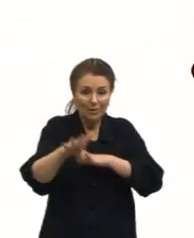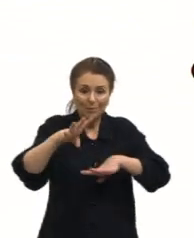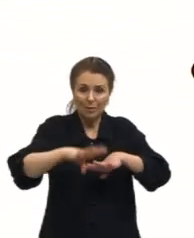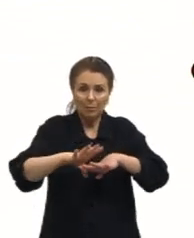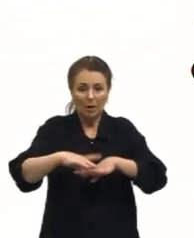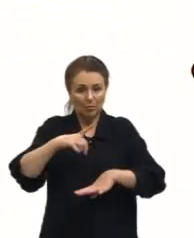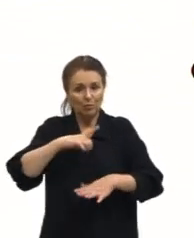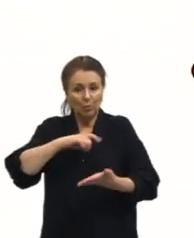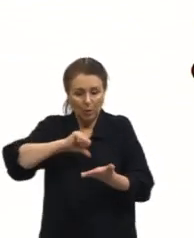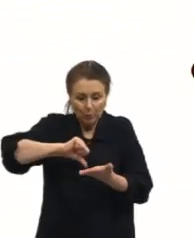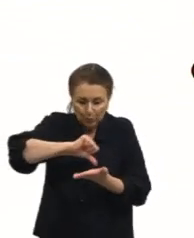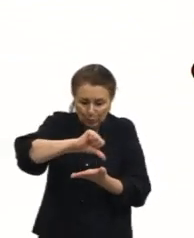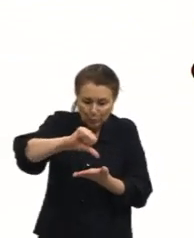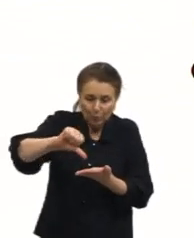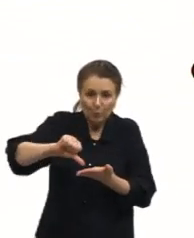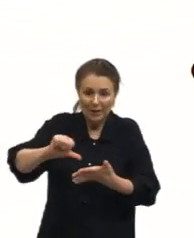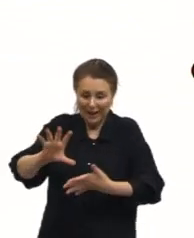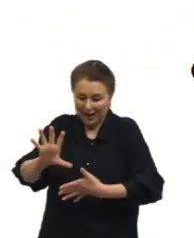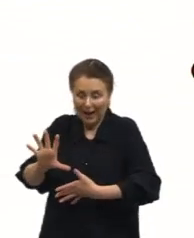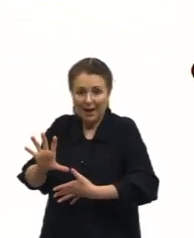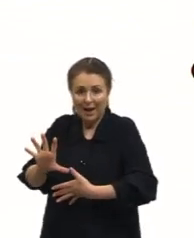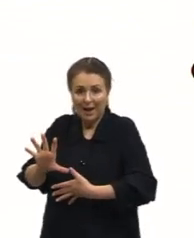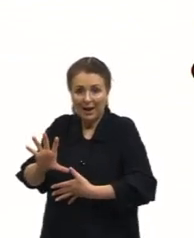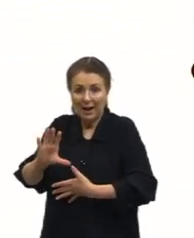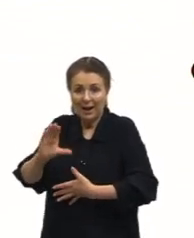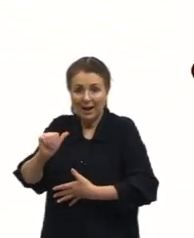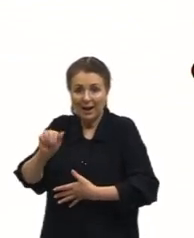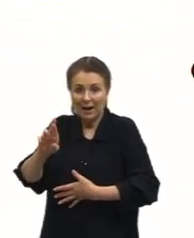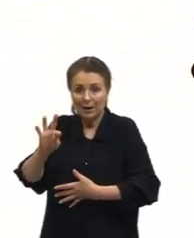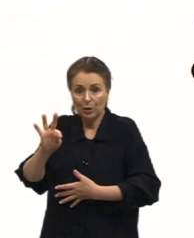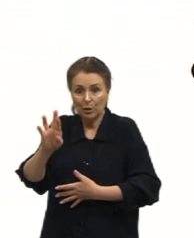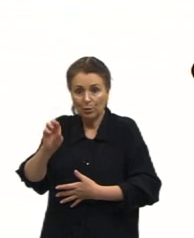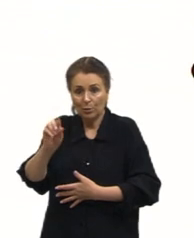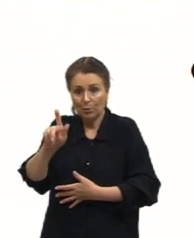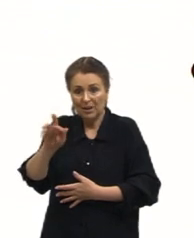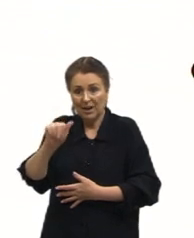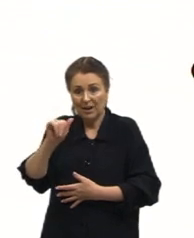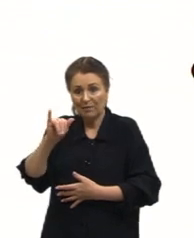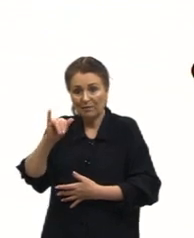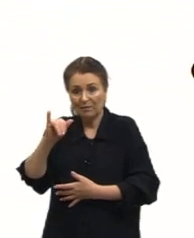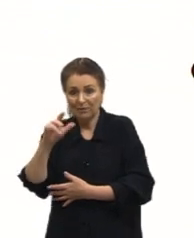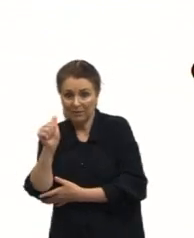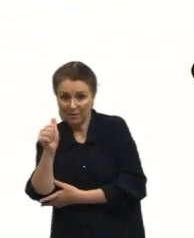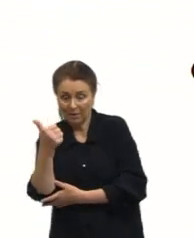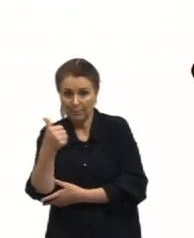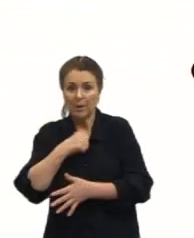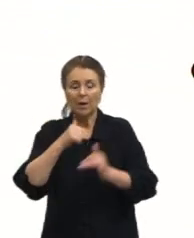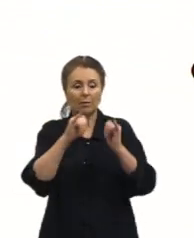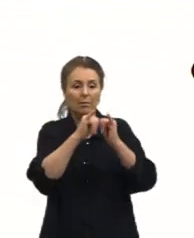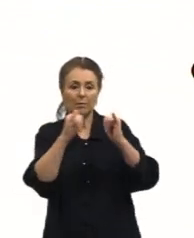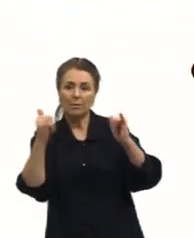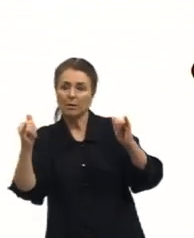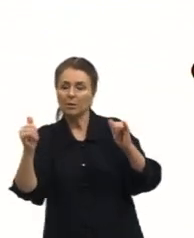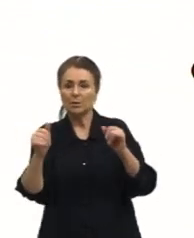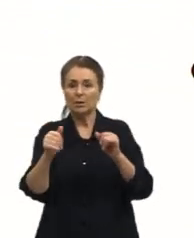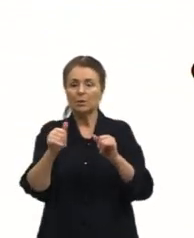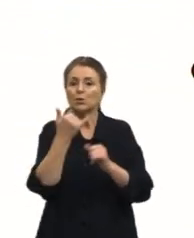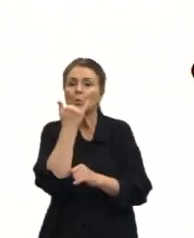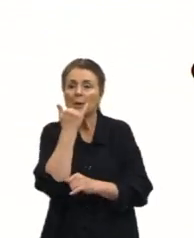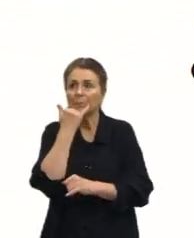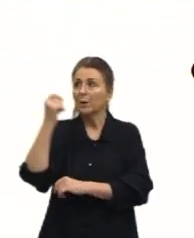a última questão do Enem certo então tu já tava tava ali as aulas que a gente viu né energia solar dentro dentro de outras né